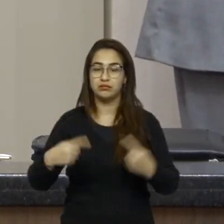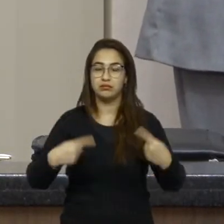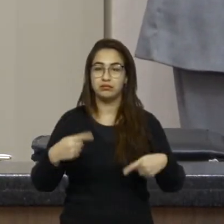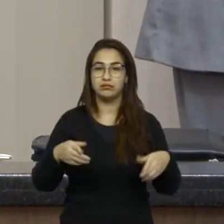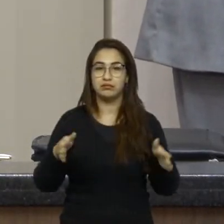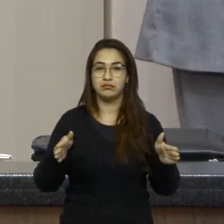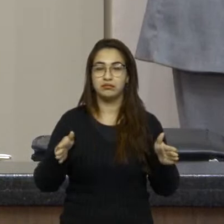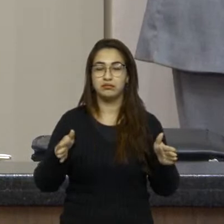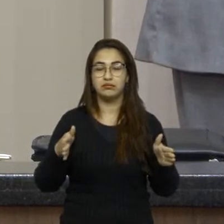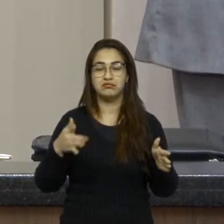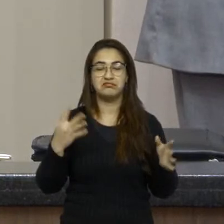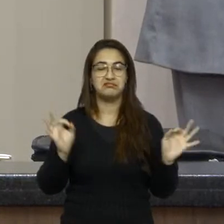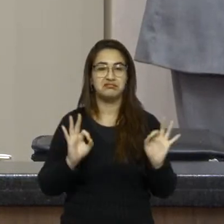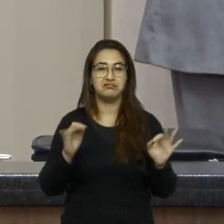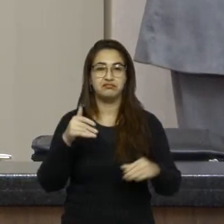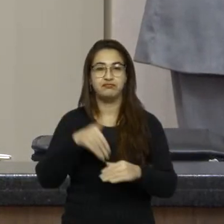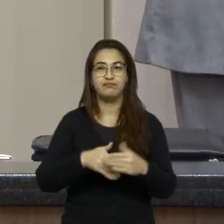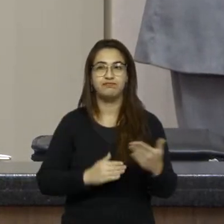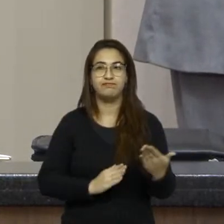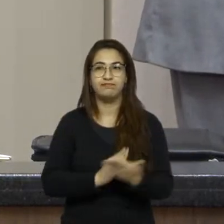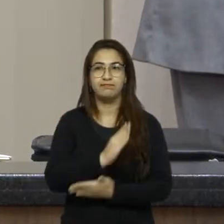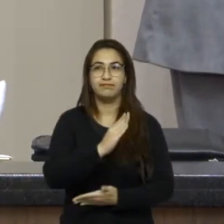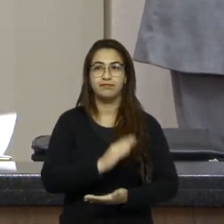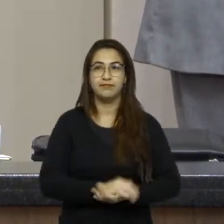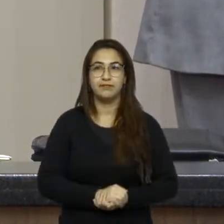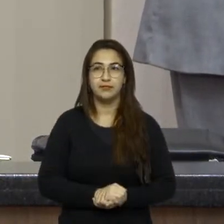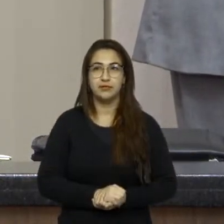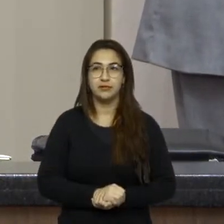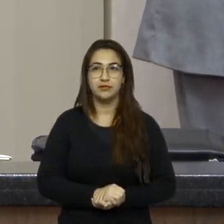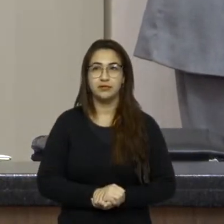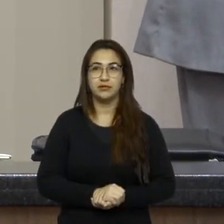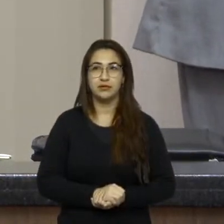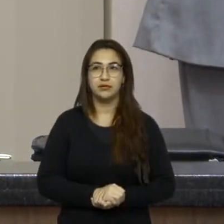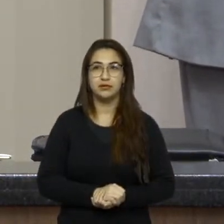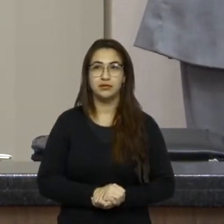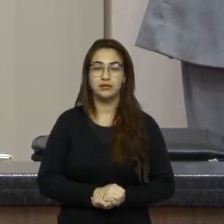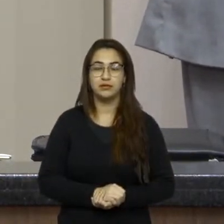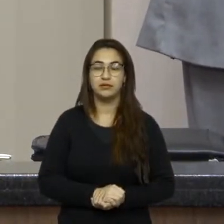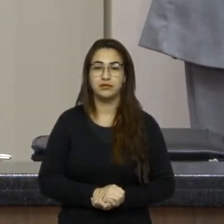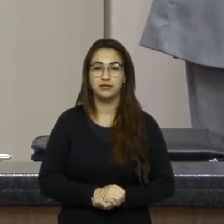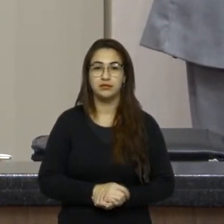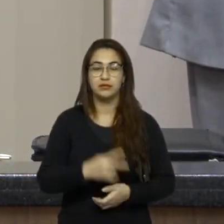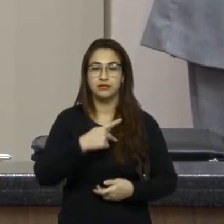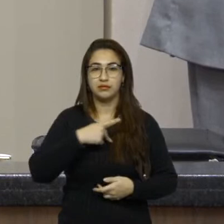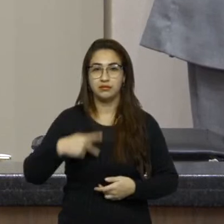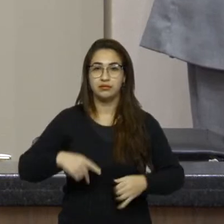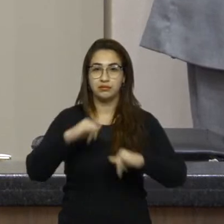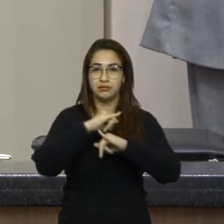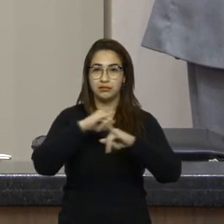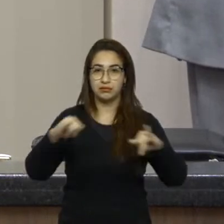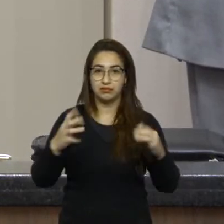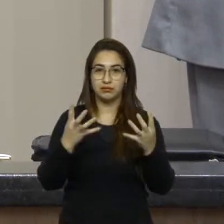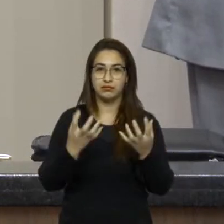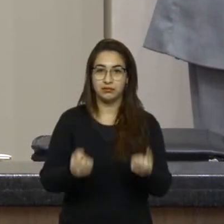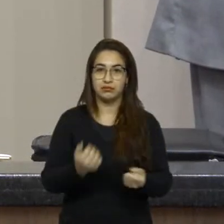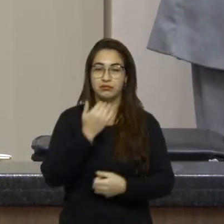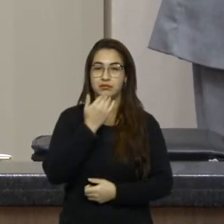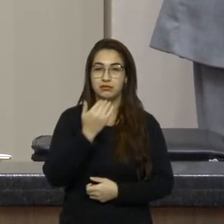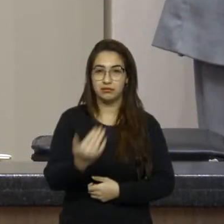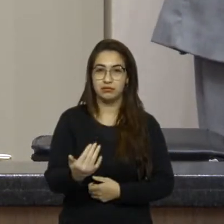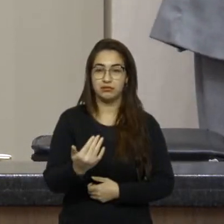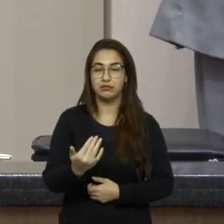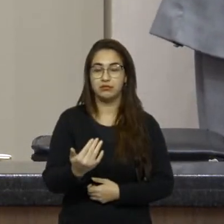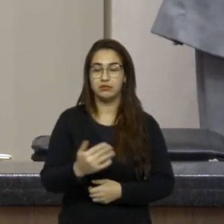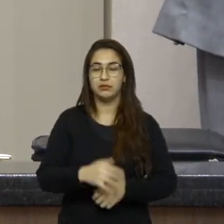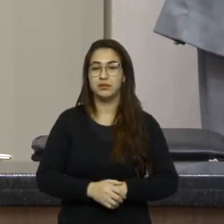discussão, não havendo, em votação, está aprovado. Essa presidência comunica que